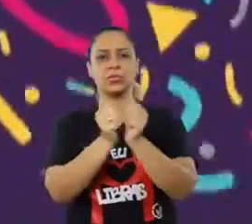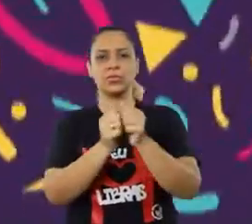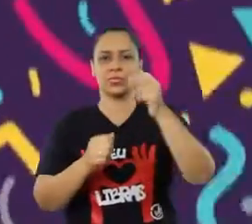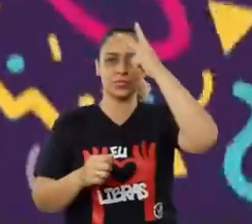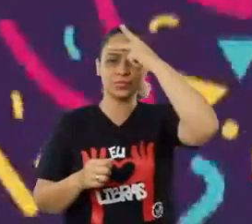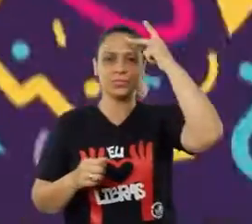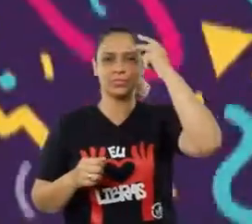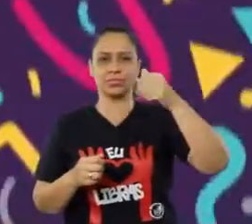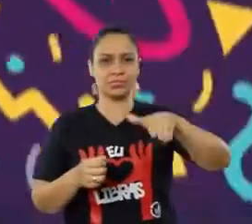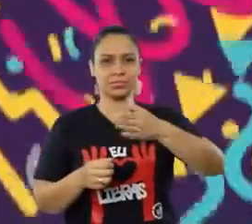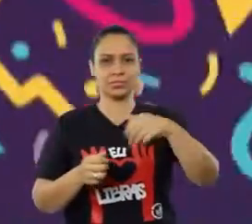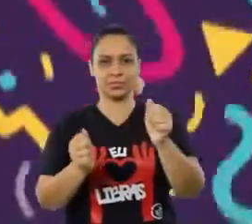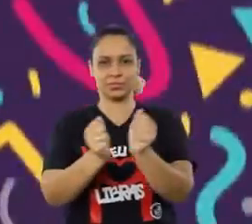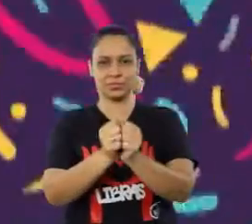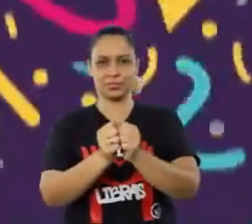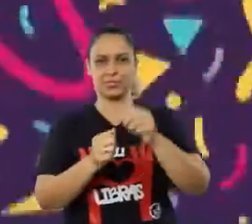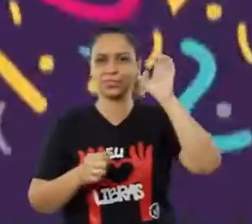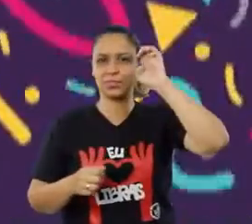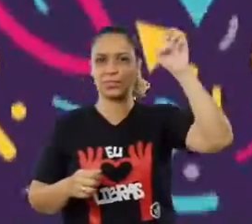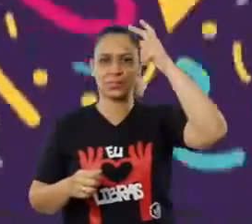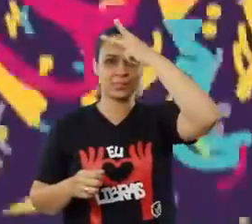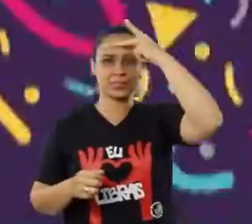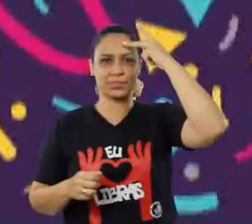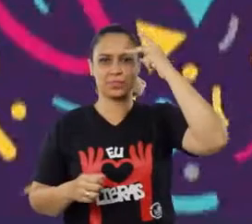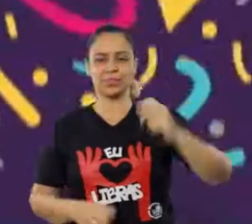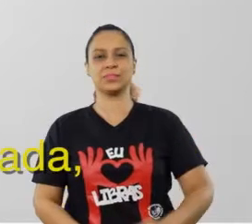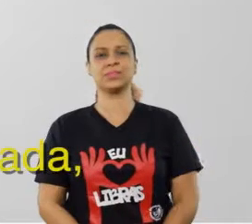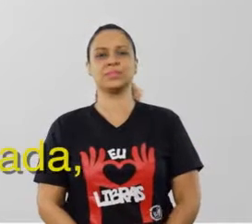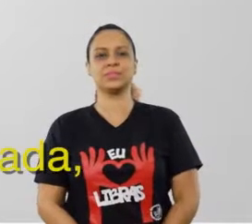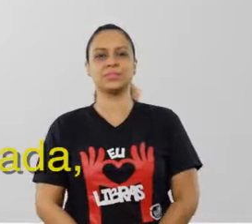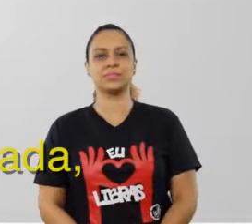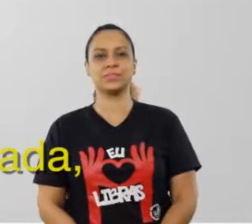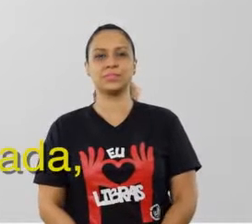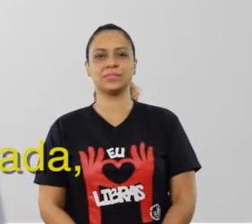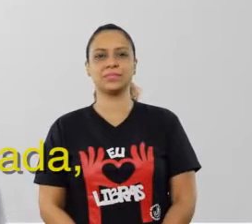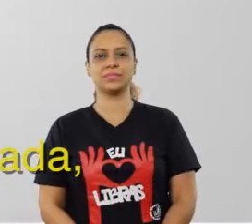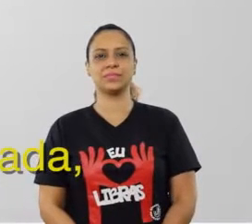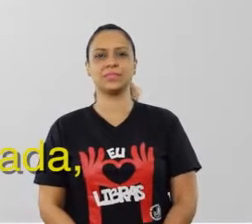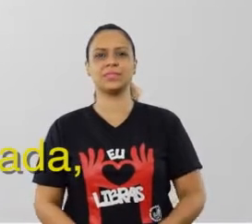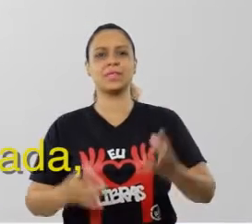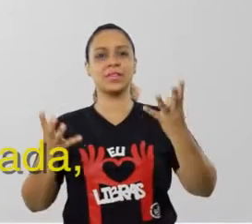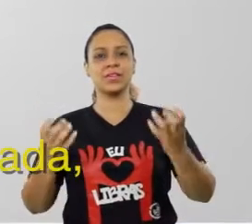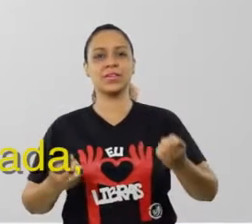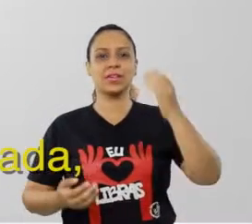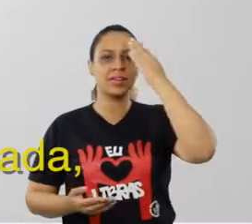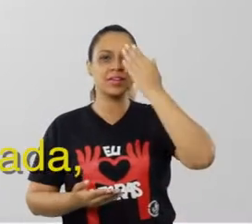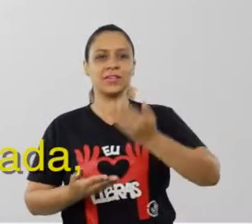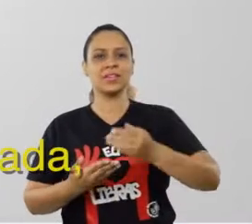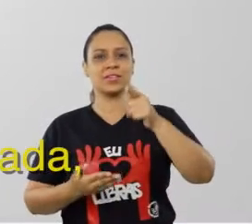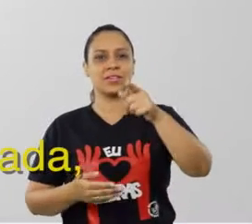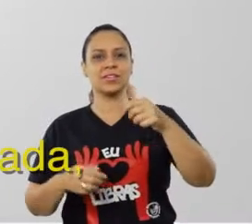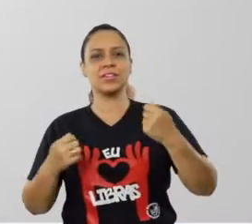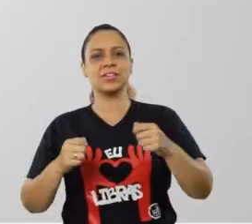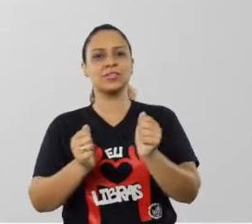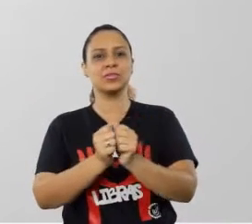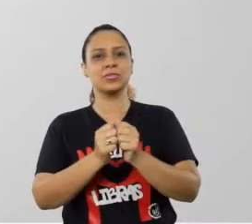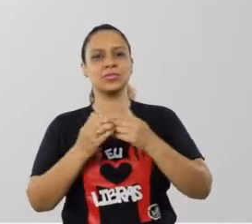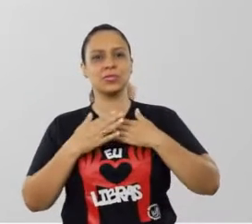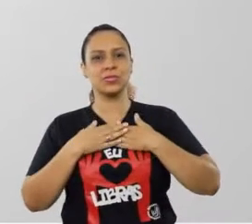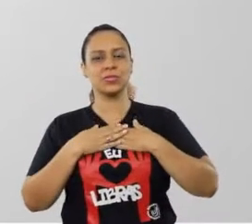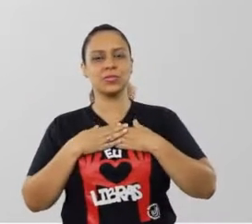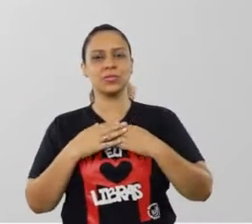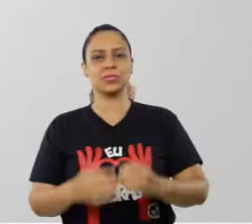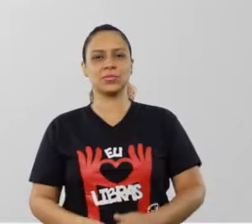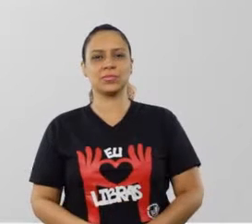de novo estamos juntando juntos é diego e hugo eu quero agradecer a você que esteve comigo nessa caminhada a